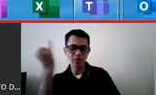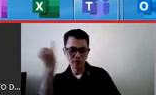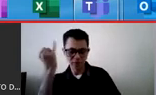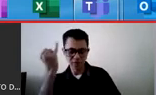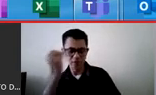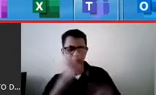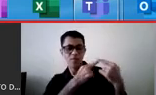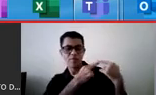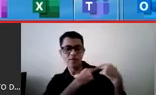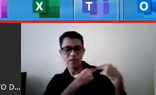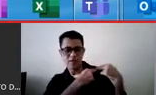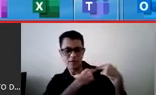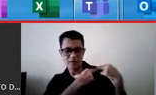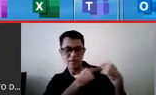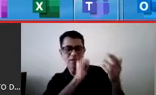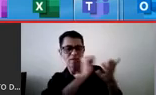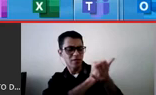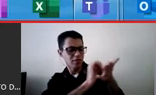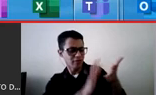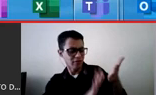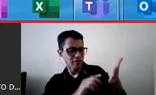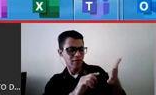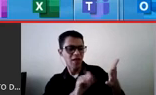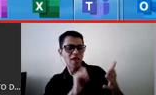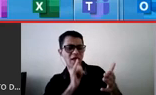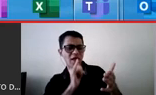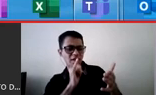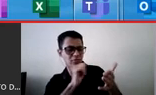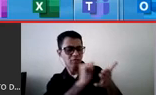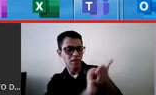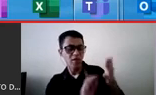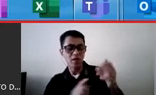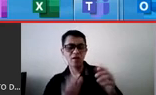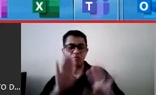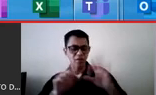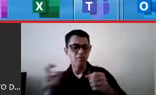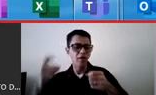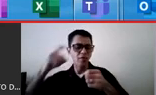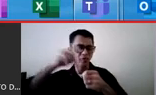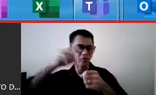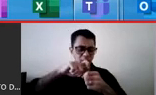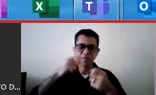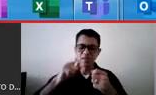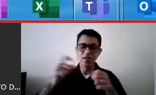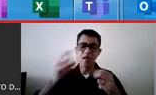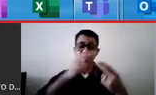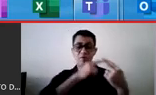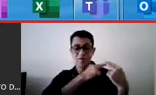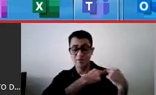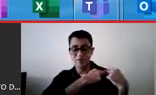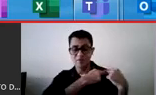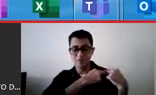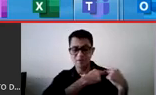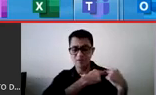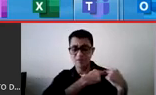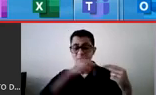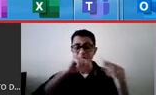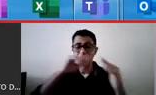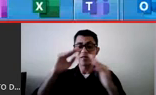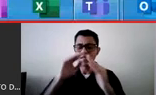coletivo. Então, as crianças estão em casa, provavelmente vão voltar, mas eles têm que ter responsabilidade em casa.